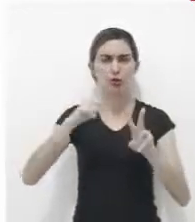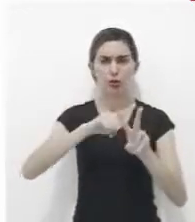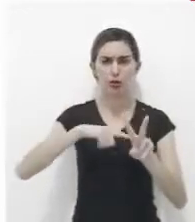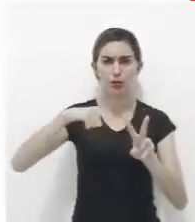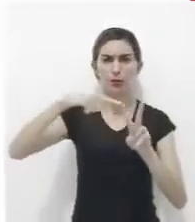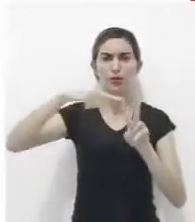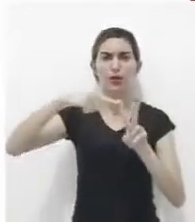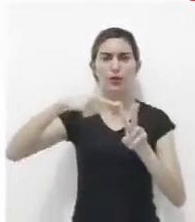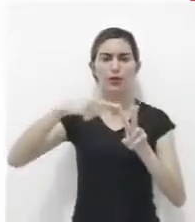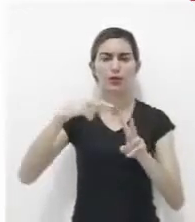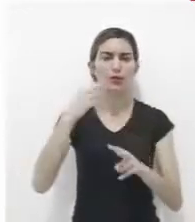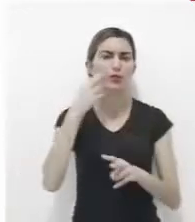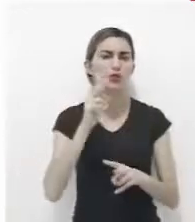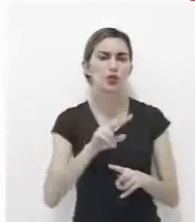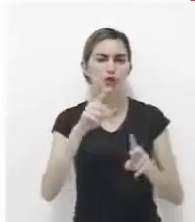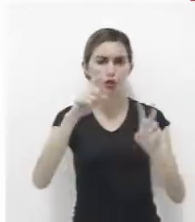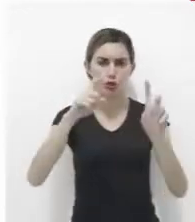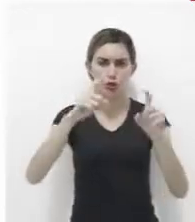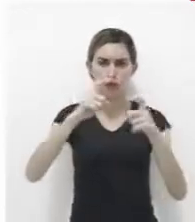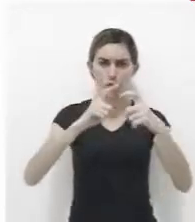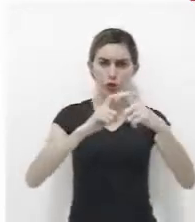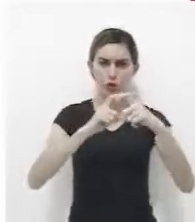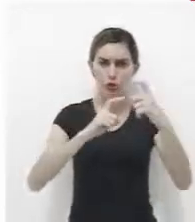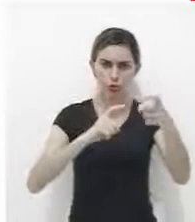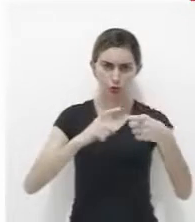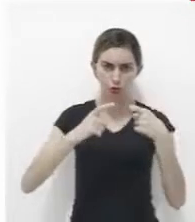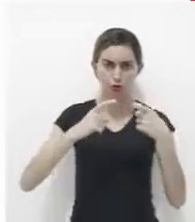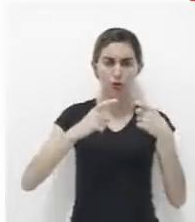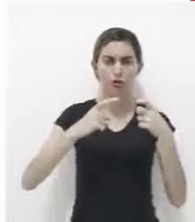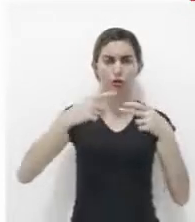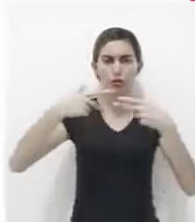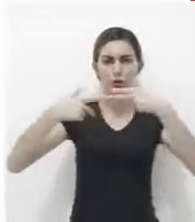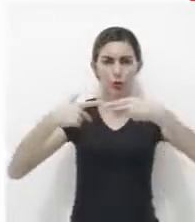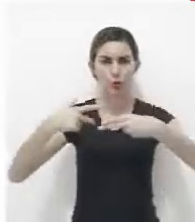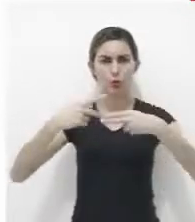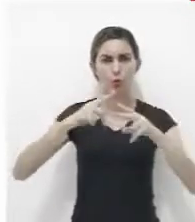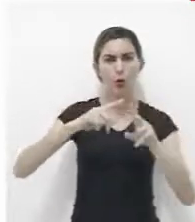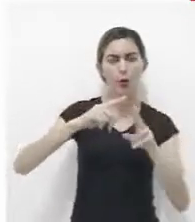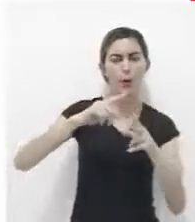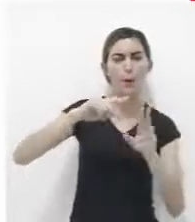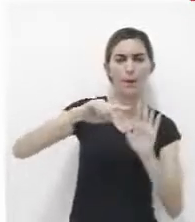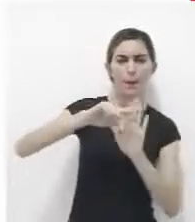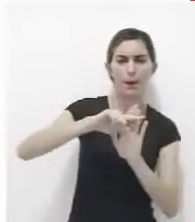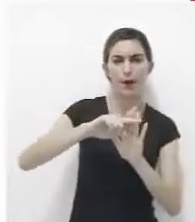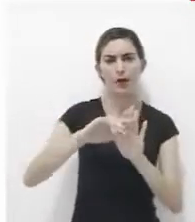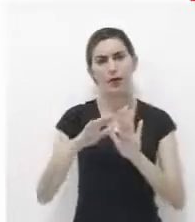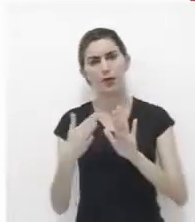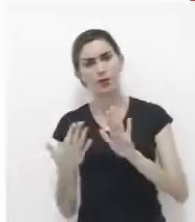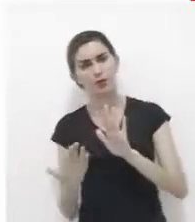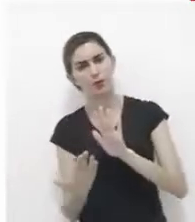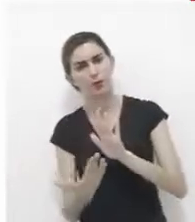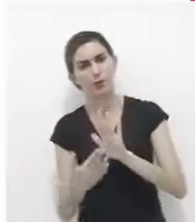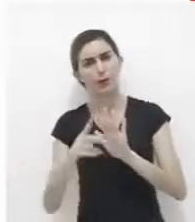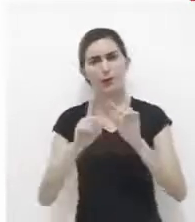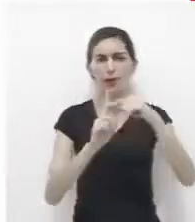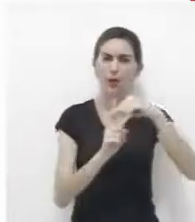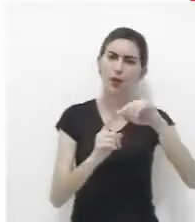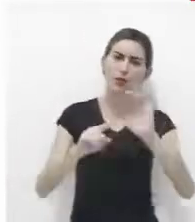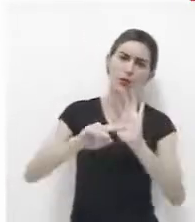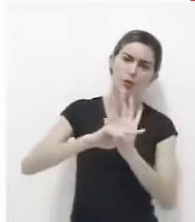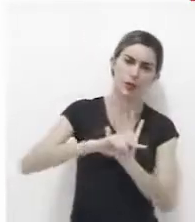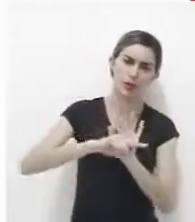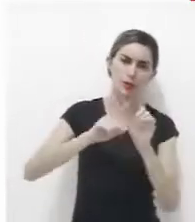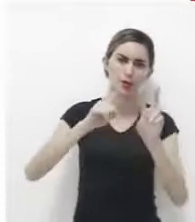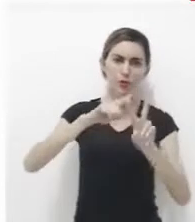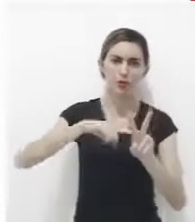chamar uma raiz agora, tá joia? Então, x é igual a mais ou menos a raiz de 2. Eu vou